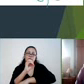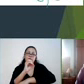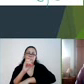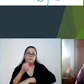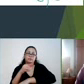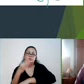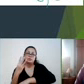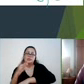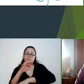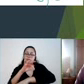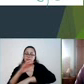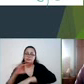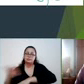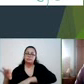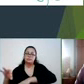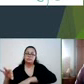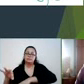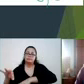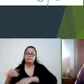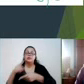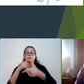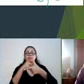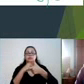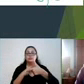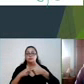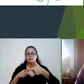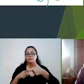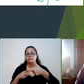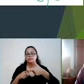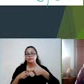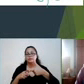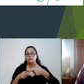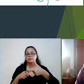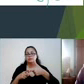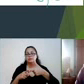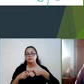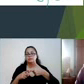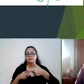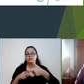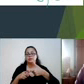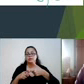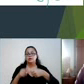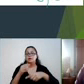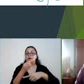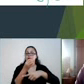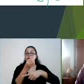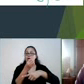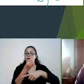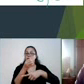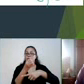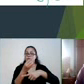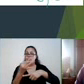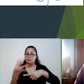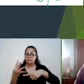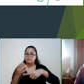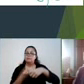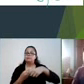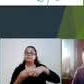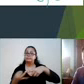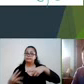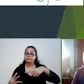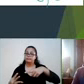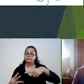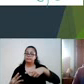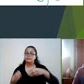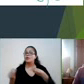ok? Então divide aqui, ó, o de cima pelo de baixo,